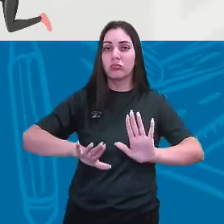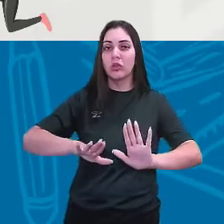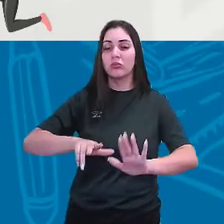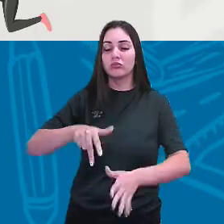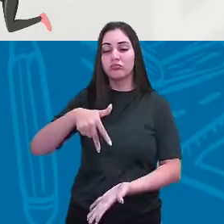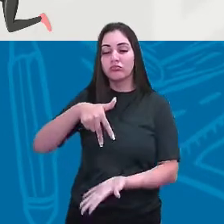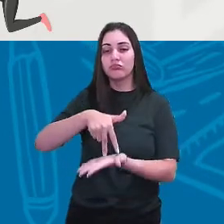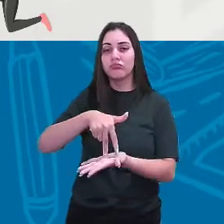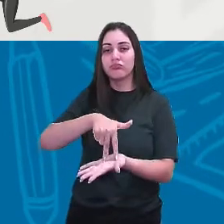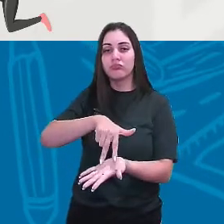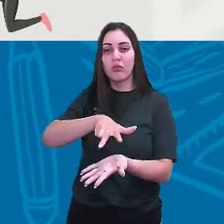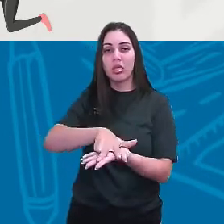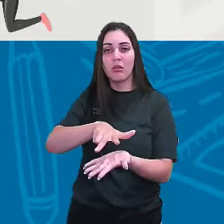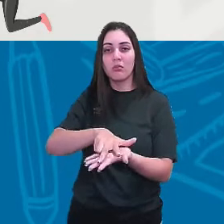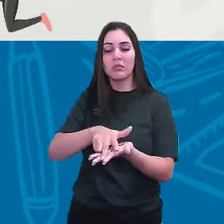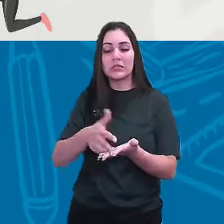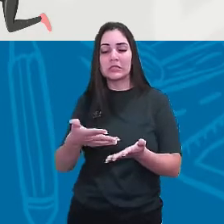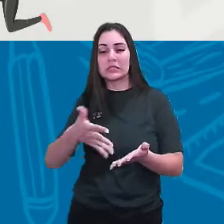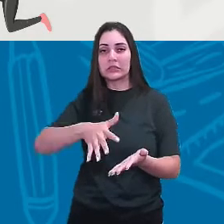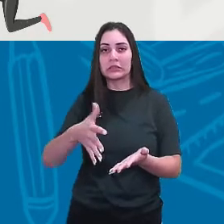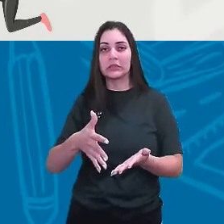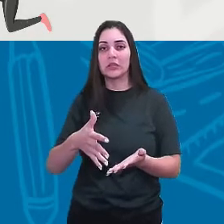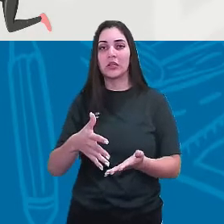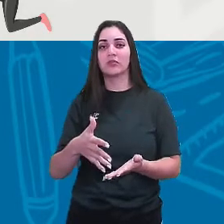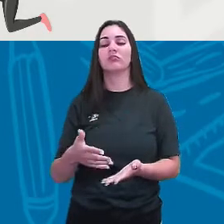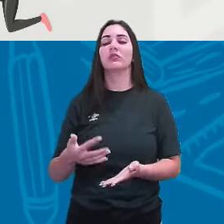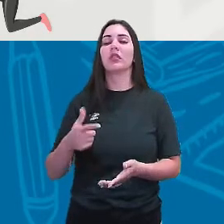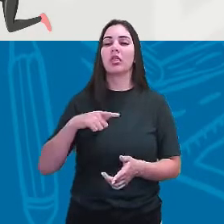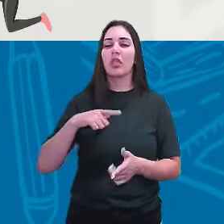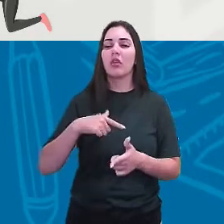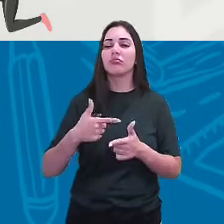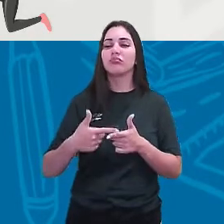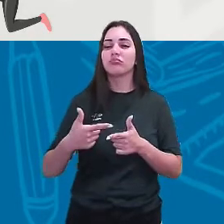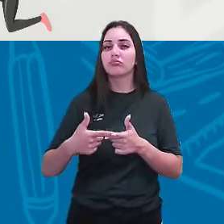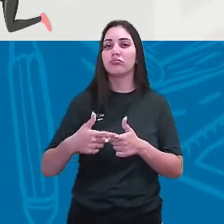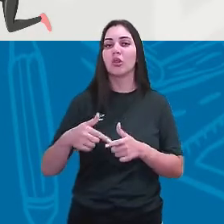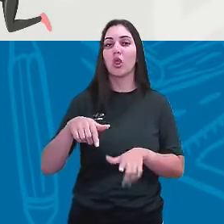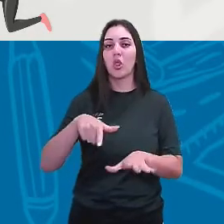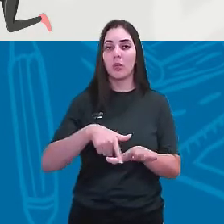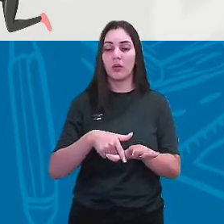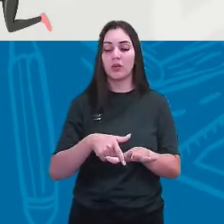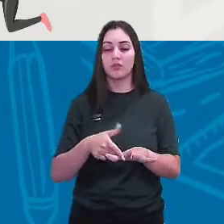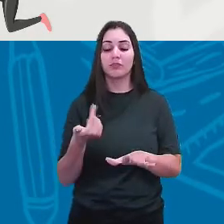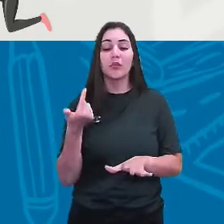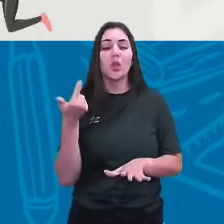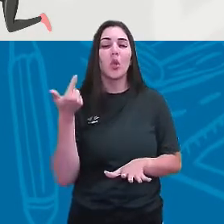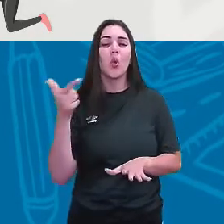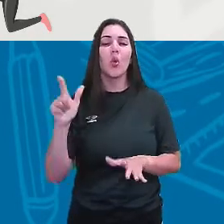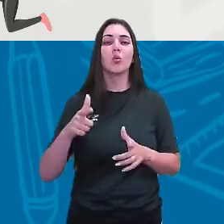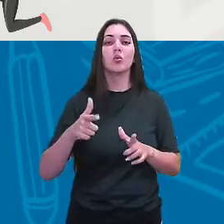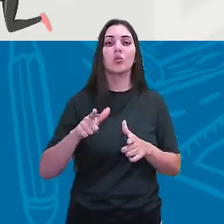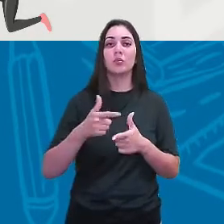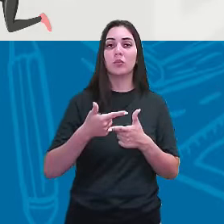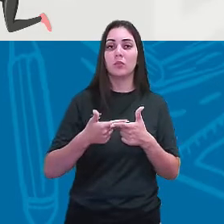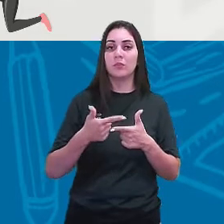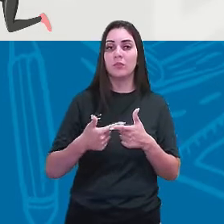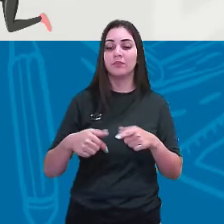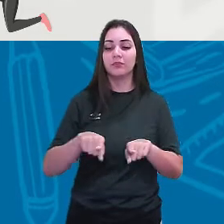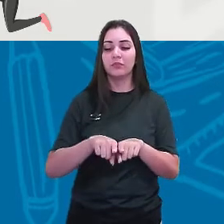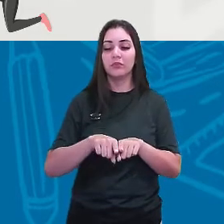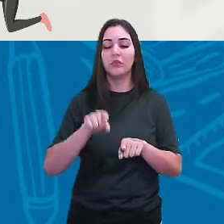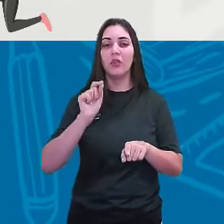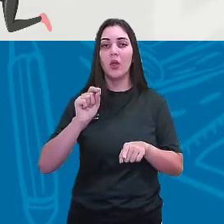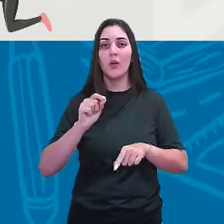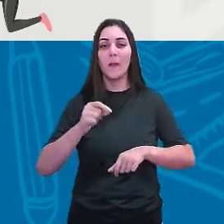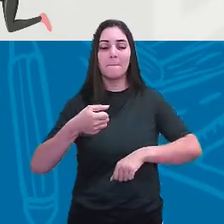em falso e acabar aí machucando o pezinho, tá certo? Outro problema também são pancadas que a gente acaba